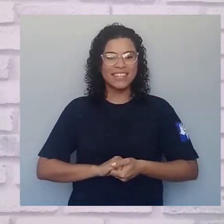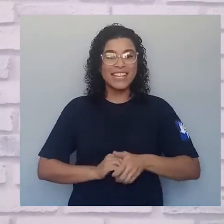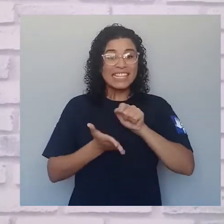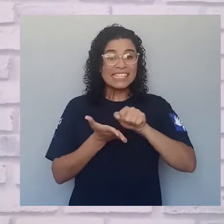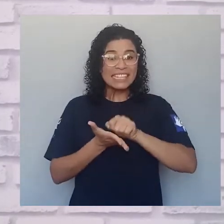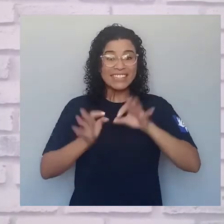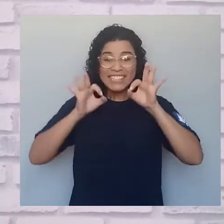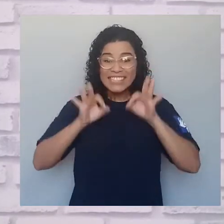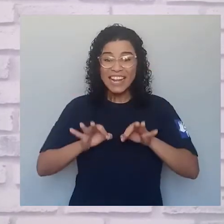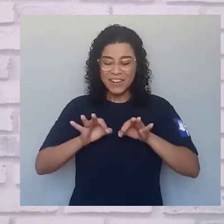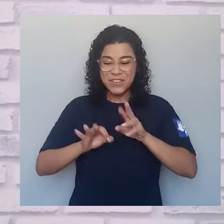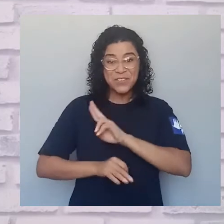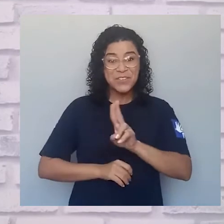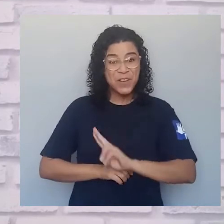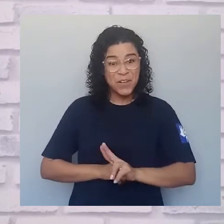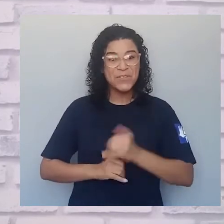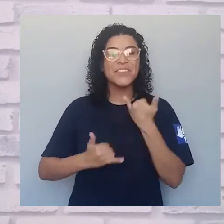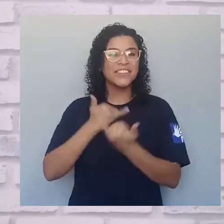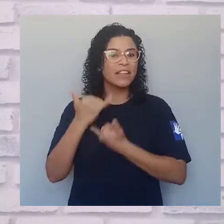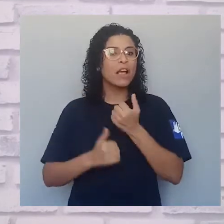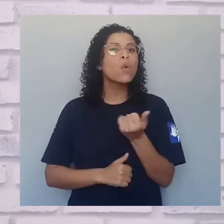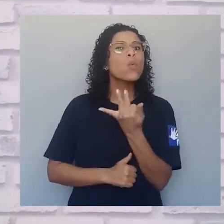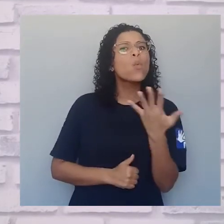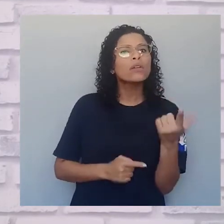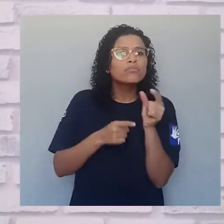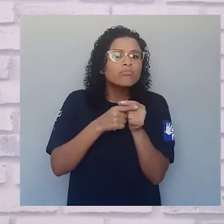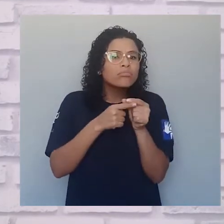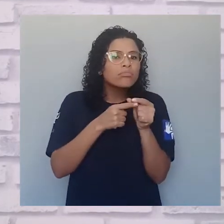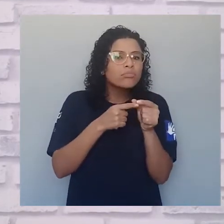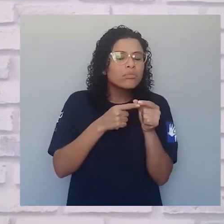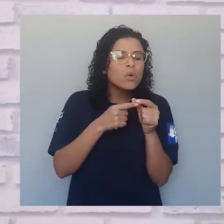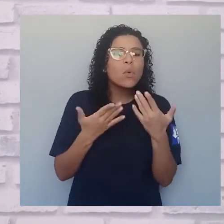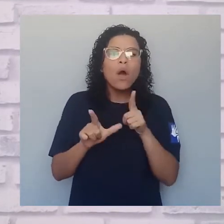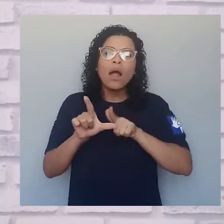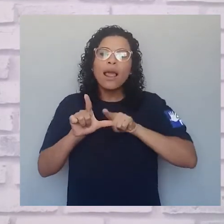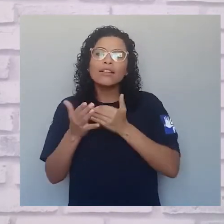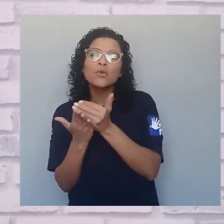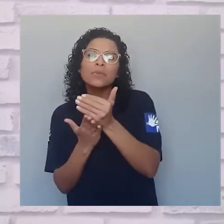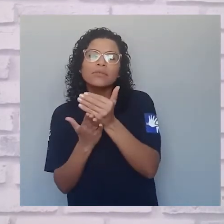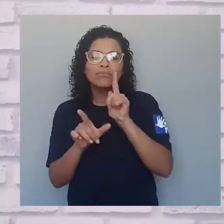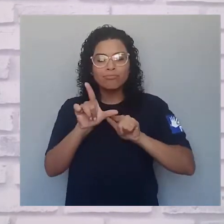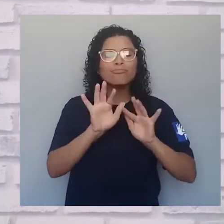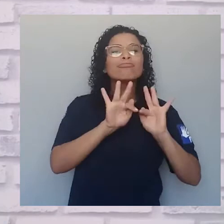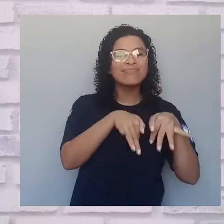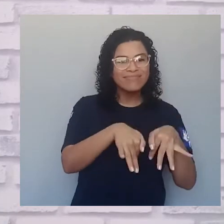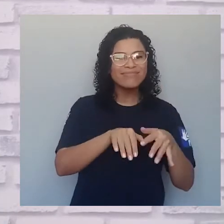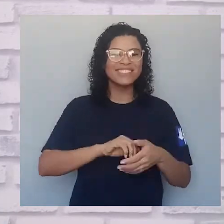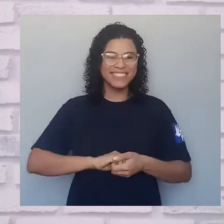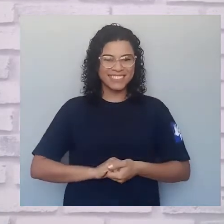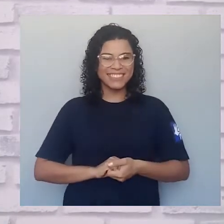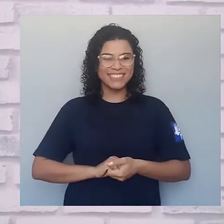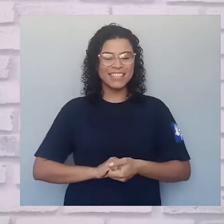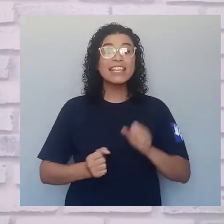escrever o nome das brincadeiras. Quantos pedacinhos ela tem? Com que letra começa? Com que letra